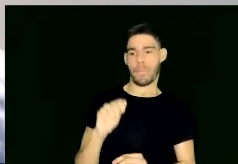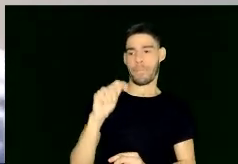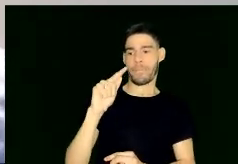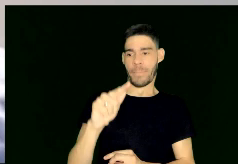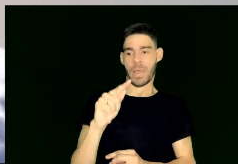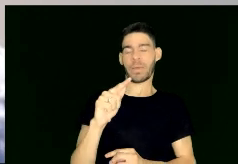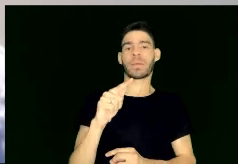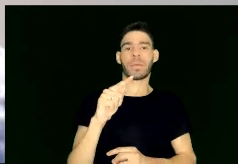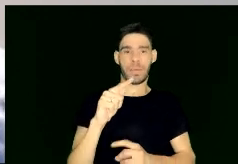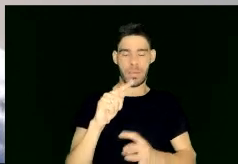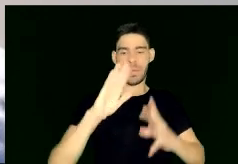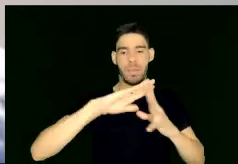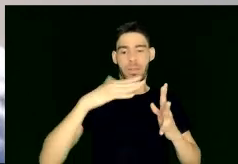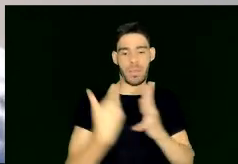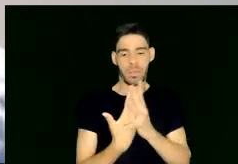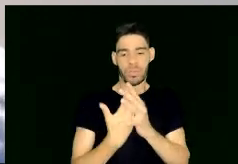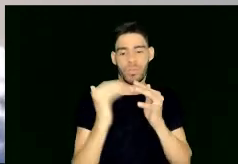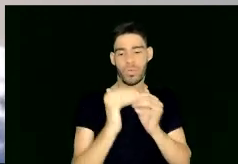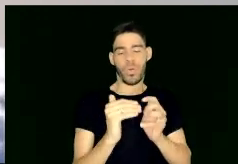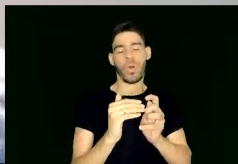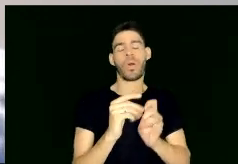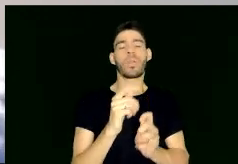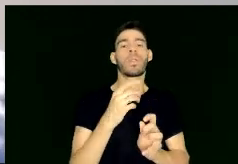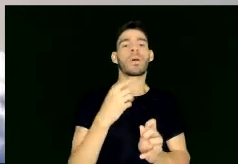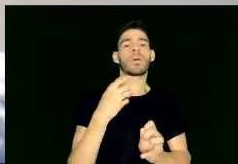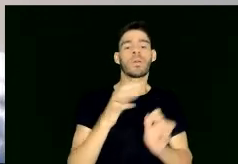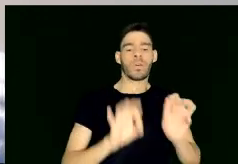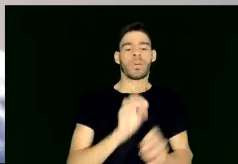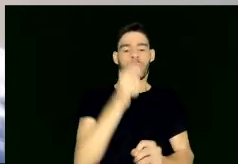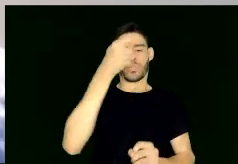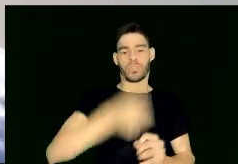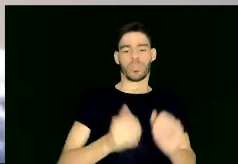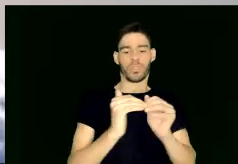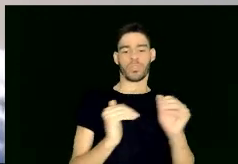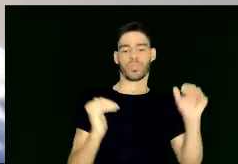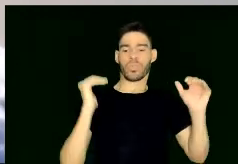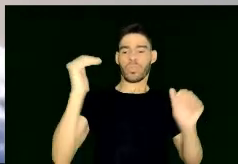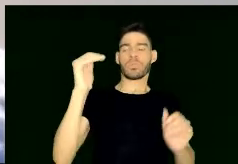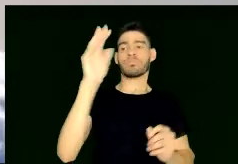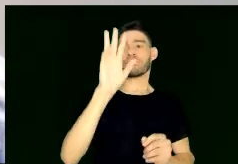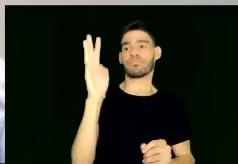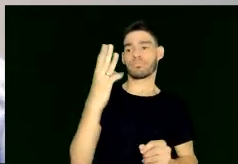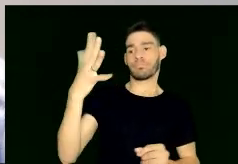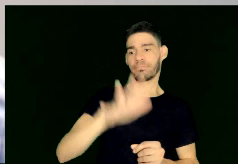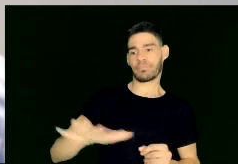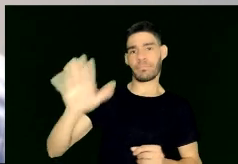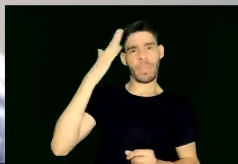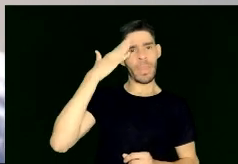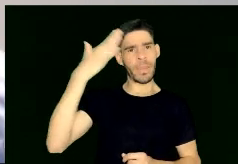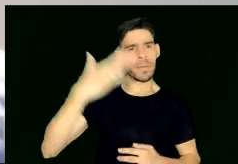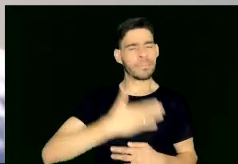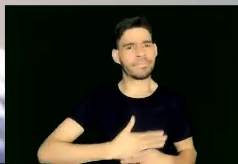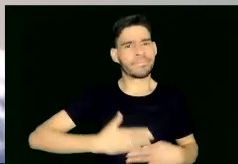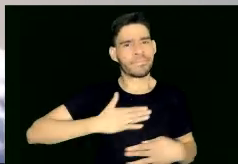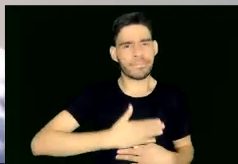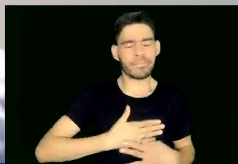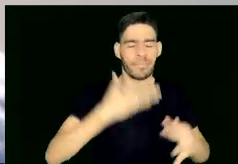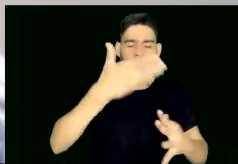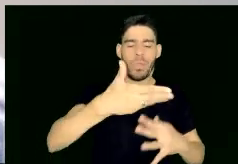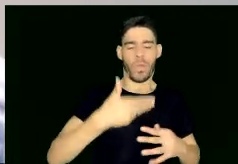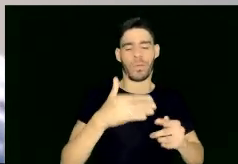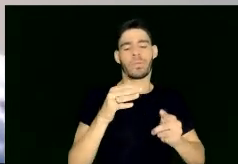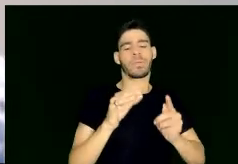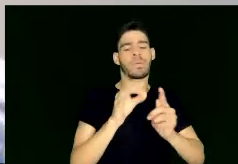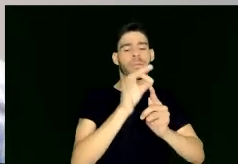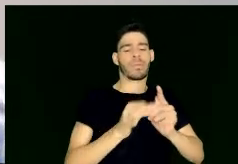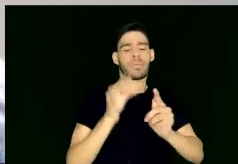Escola de Magistrados do Tribunal Regional Federal da Terceira Região. Eu gostaria de agradecer